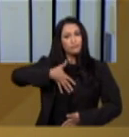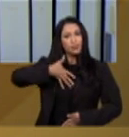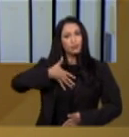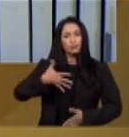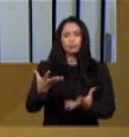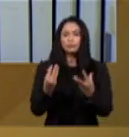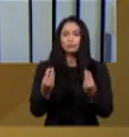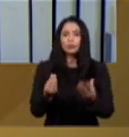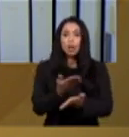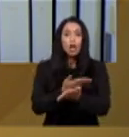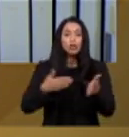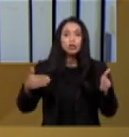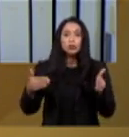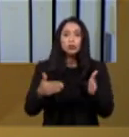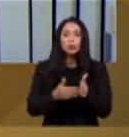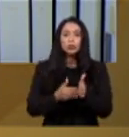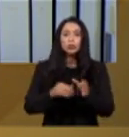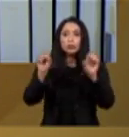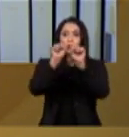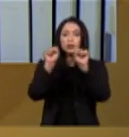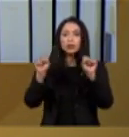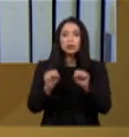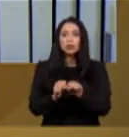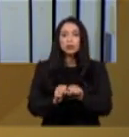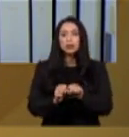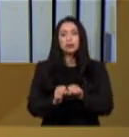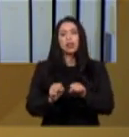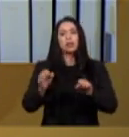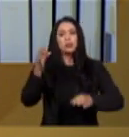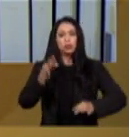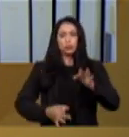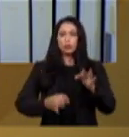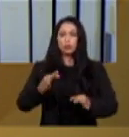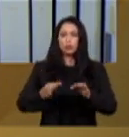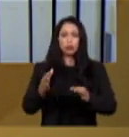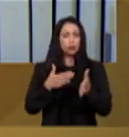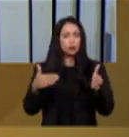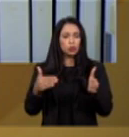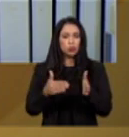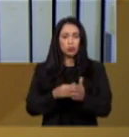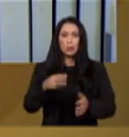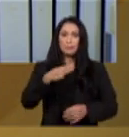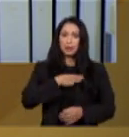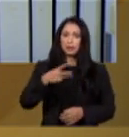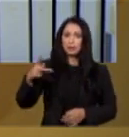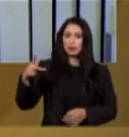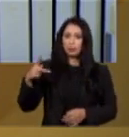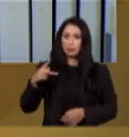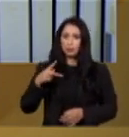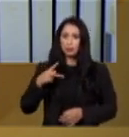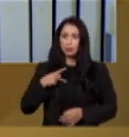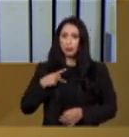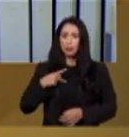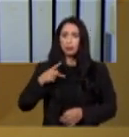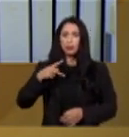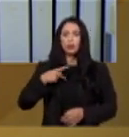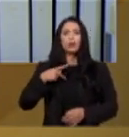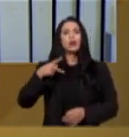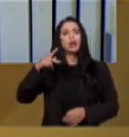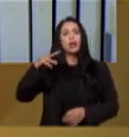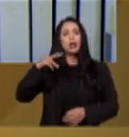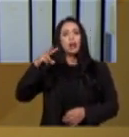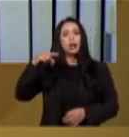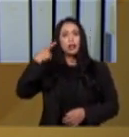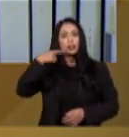E também a todo o sistema de justiça, as funções essenciais da justiça, Ministério Público, a advocacia privada,